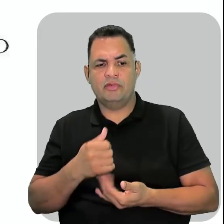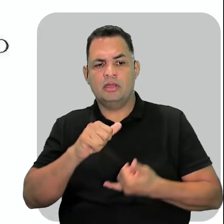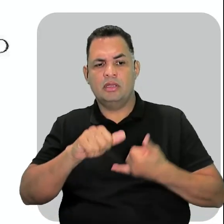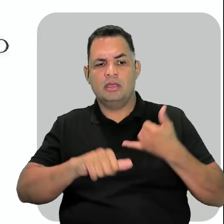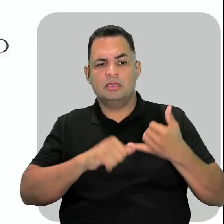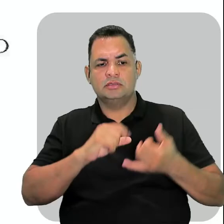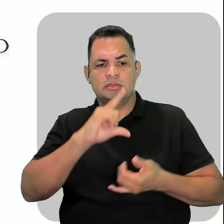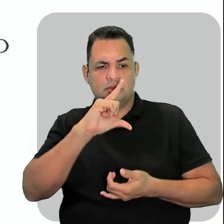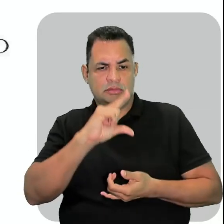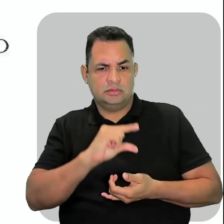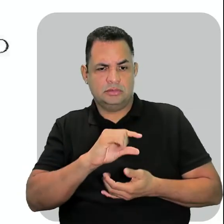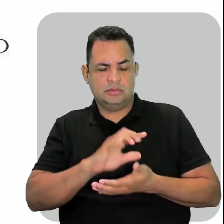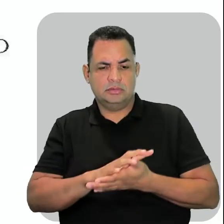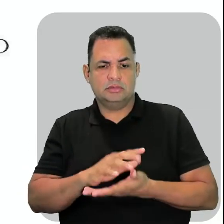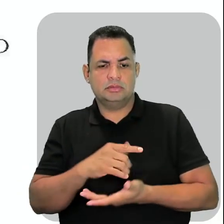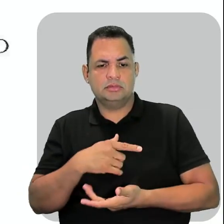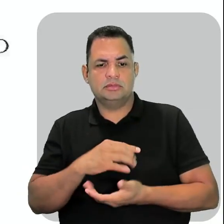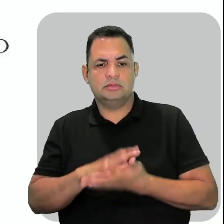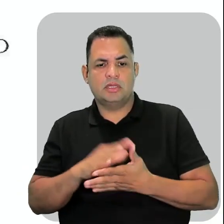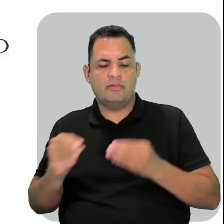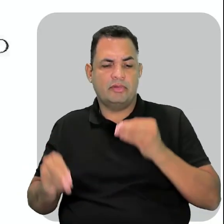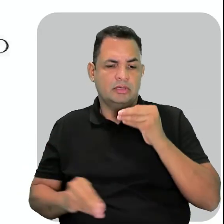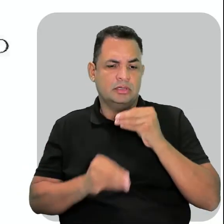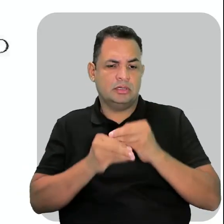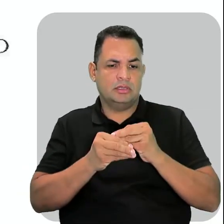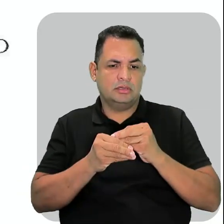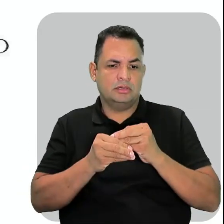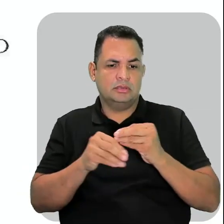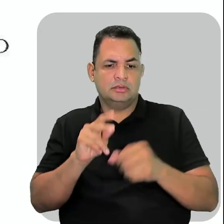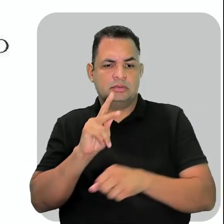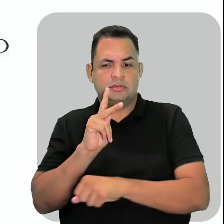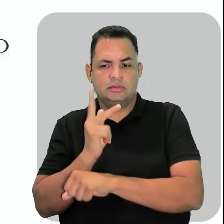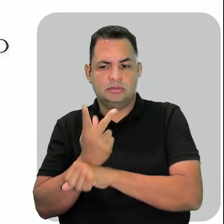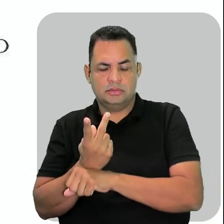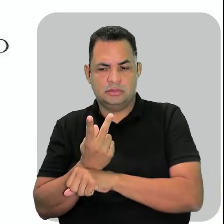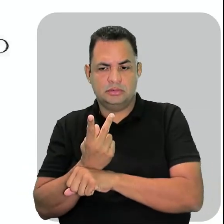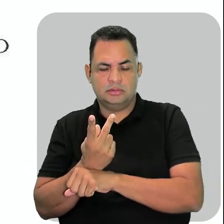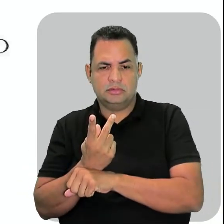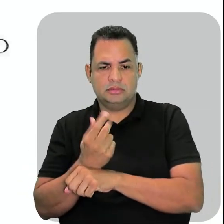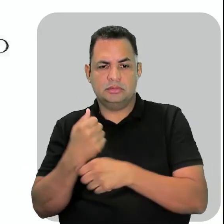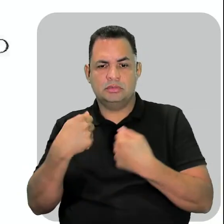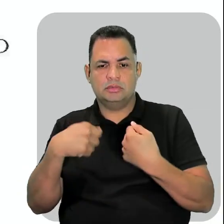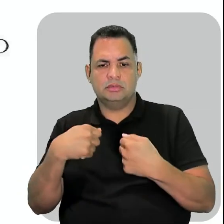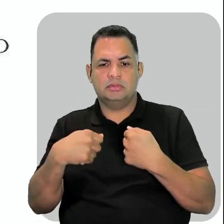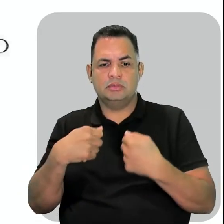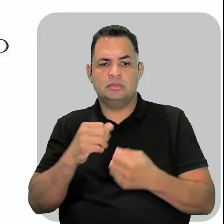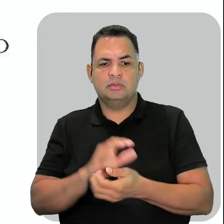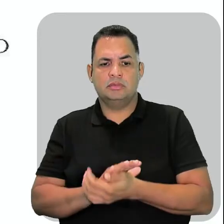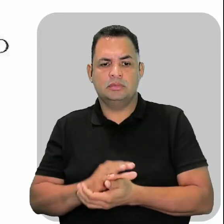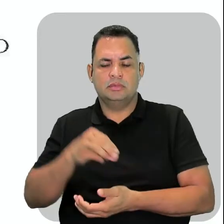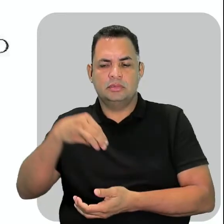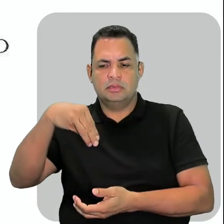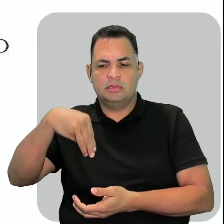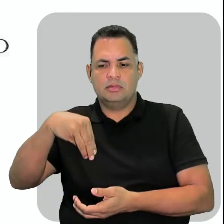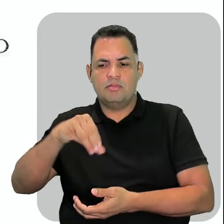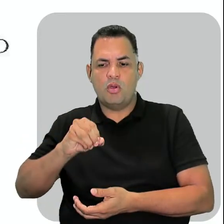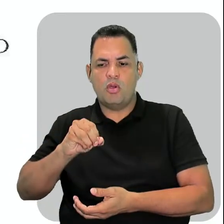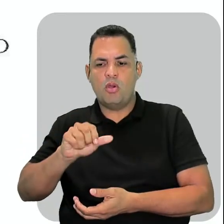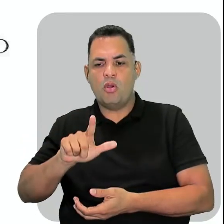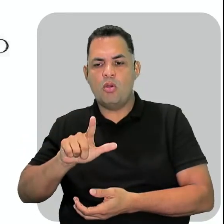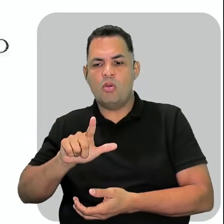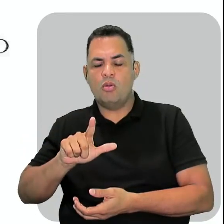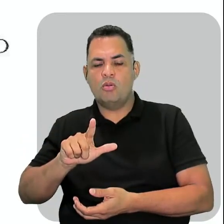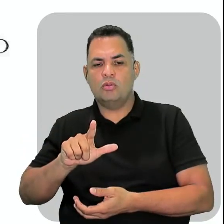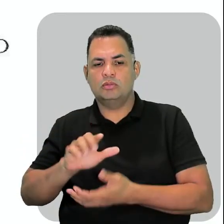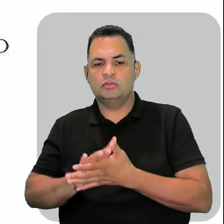redução, nós estamos falando da adição de hidrogênio. Eu vou precisar de 3 mols de hidrogênio para